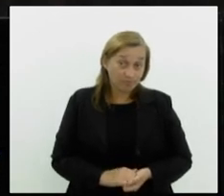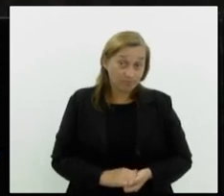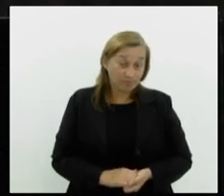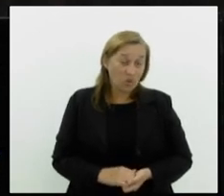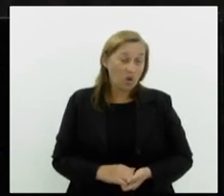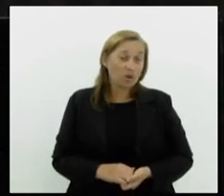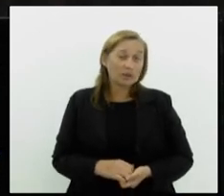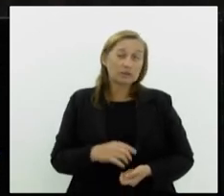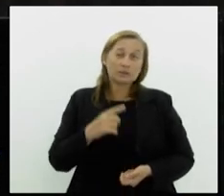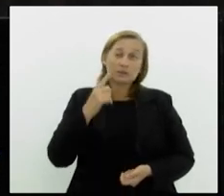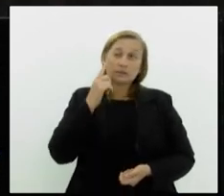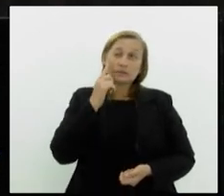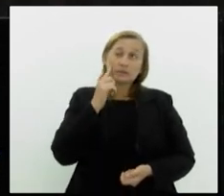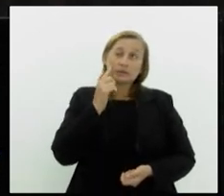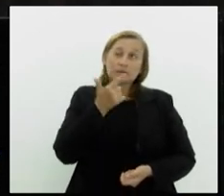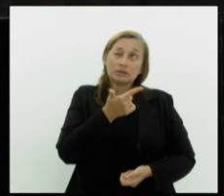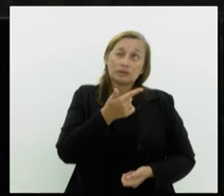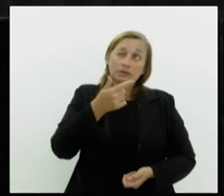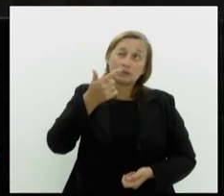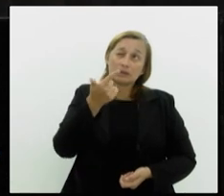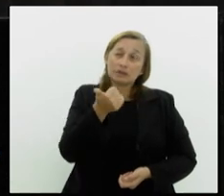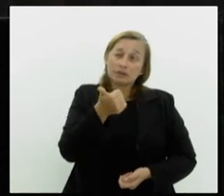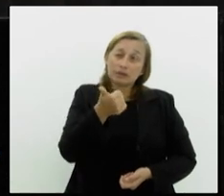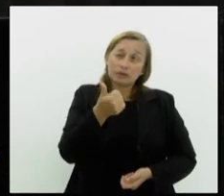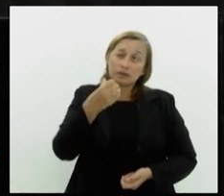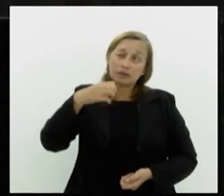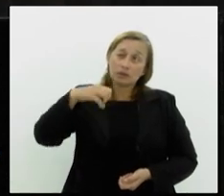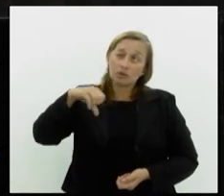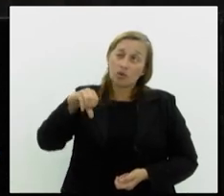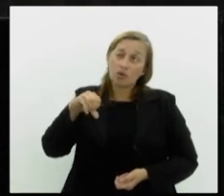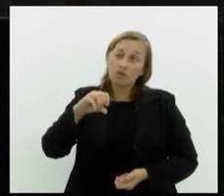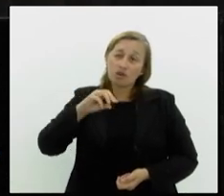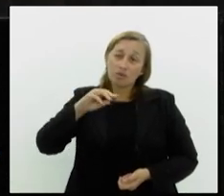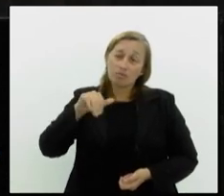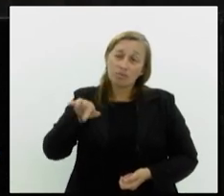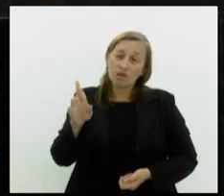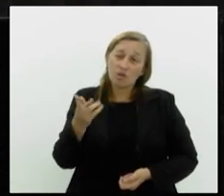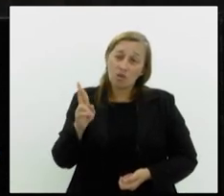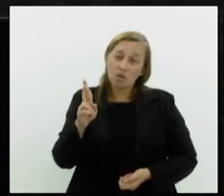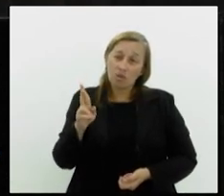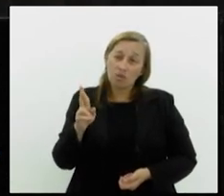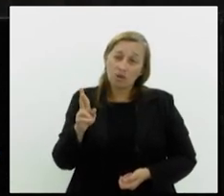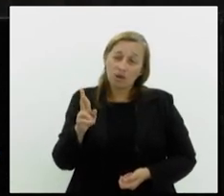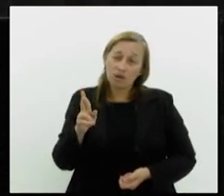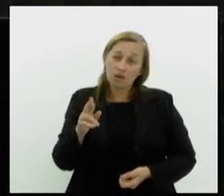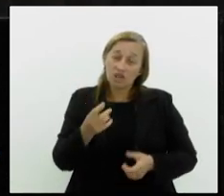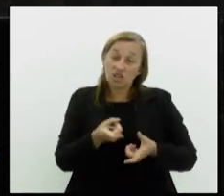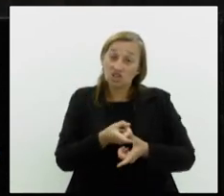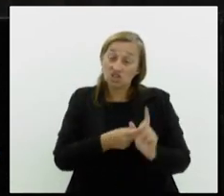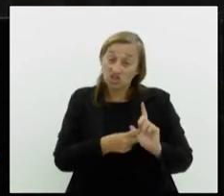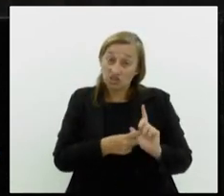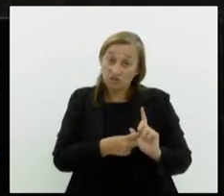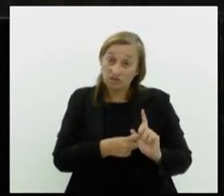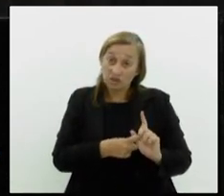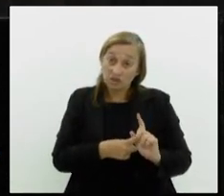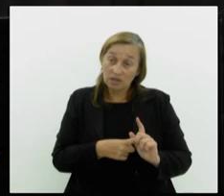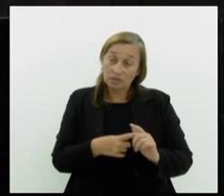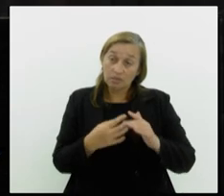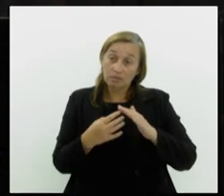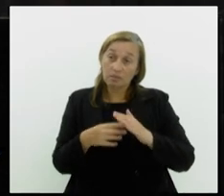salvo erro de memória, 19 bilhões a Petrobras inscritas em dívida ativa,